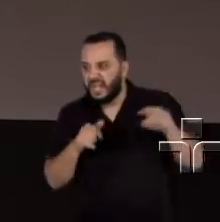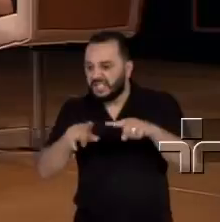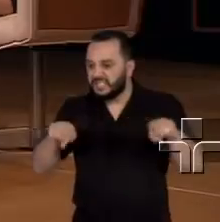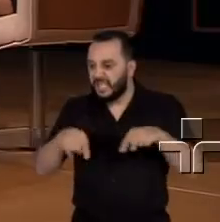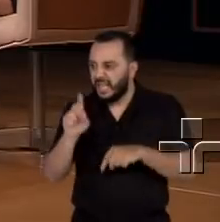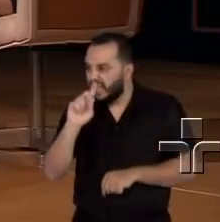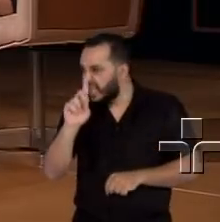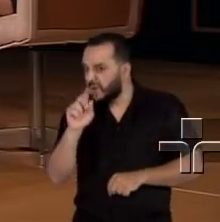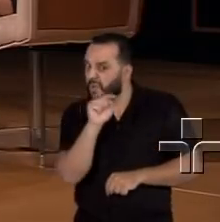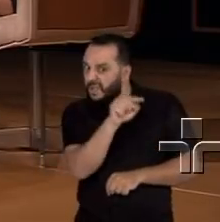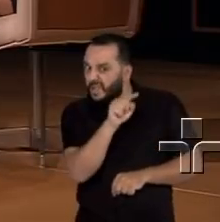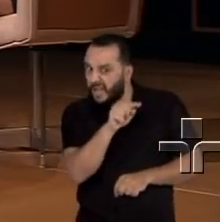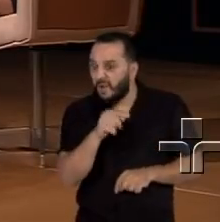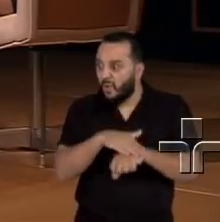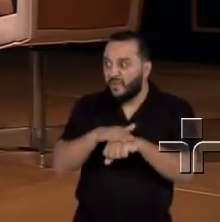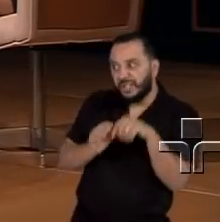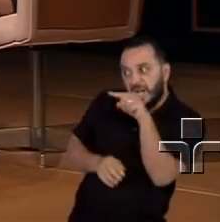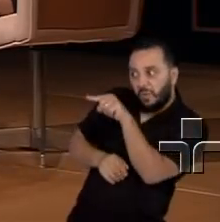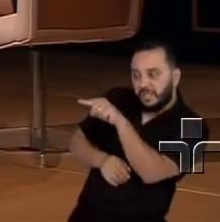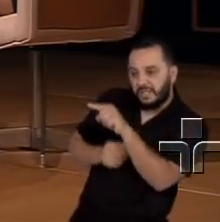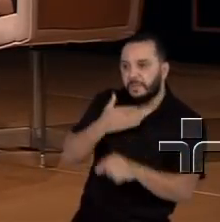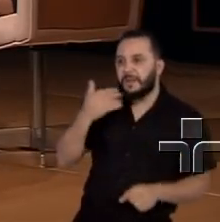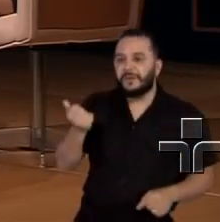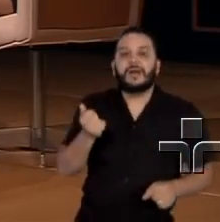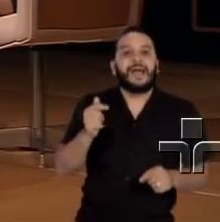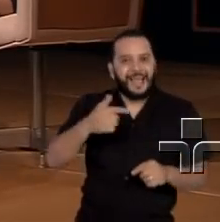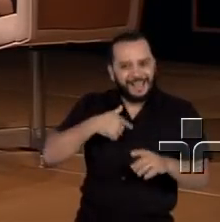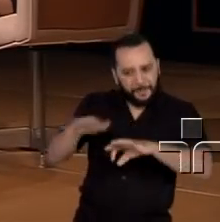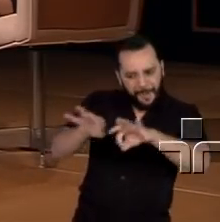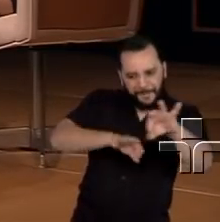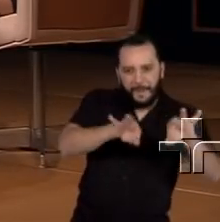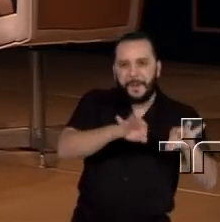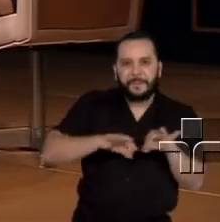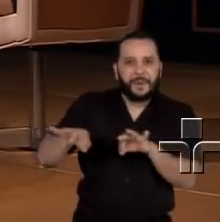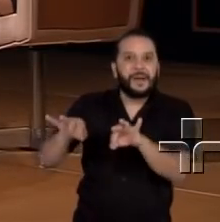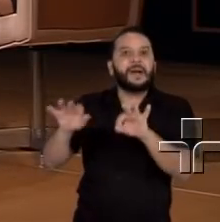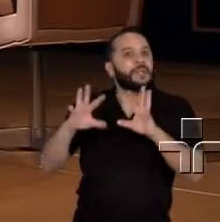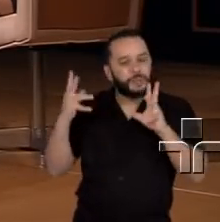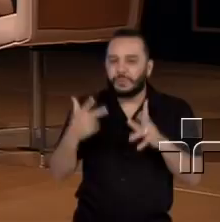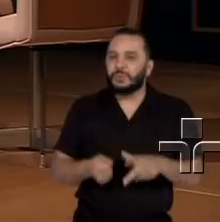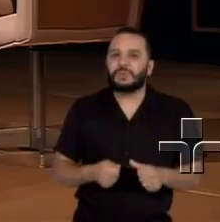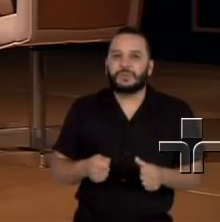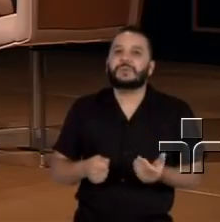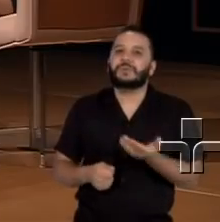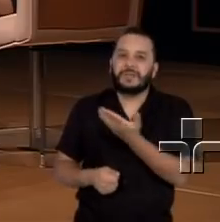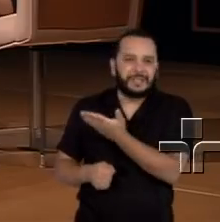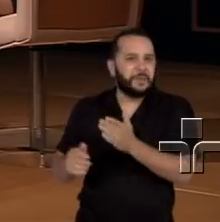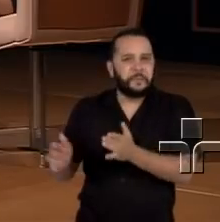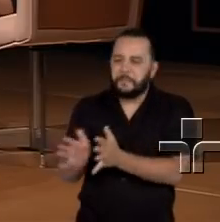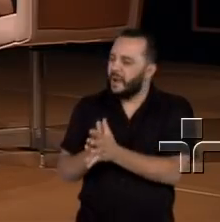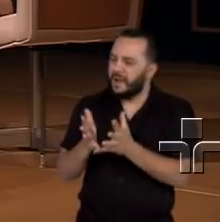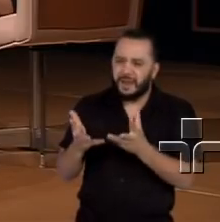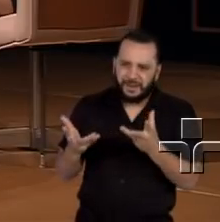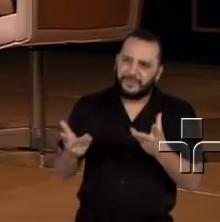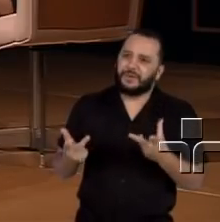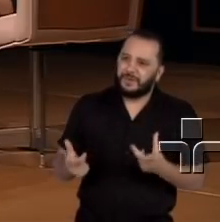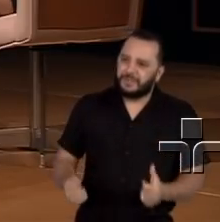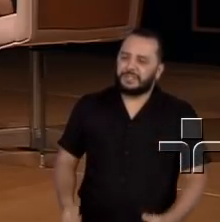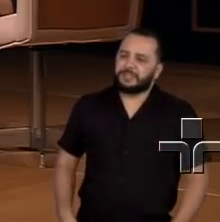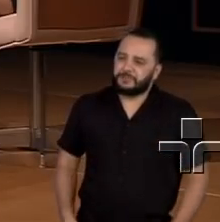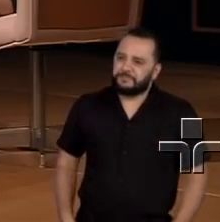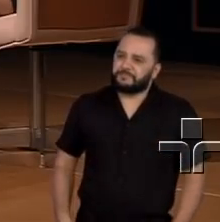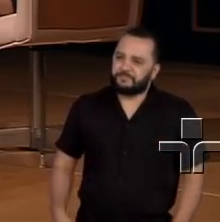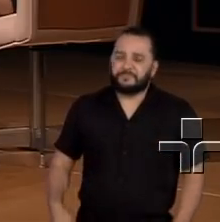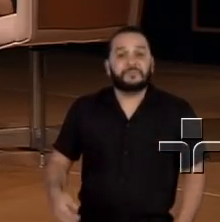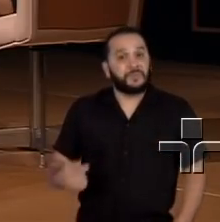receber. Você fala com este aqui. Ela ela dava a cartilha toda, ela era espetacular. Nós